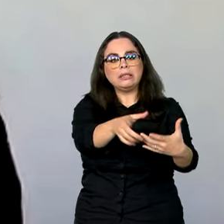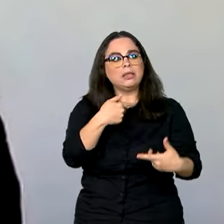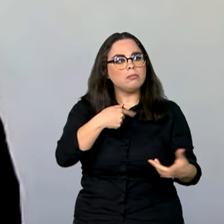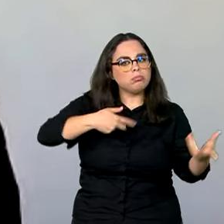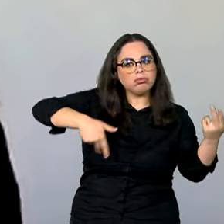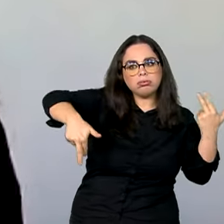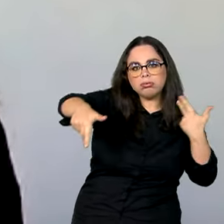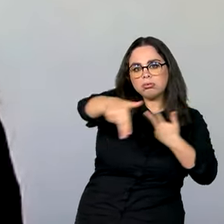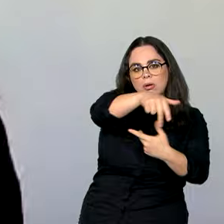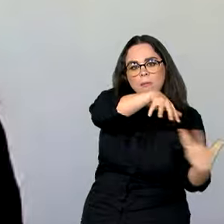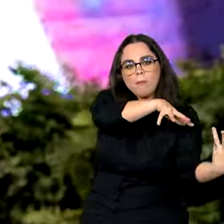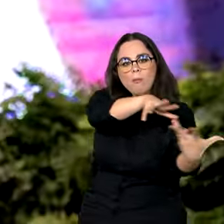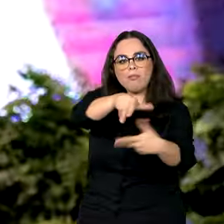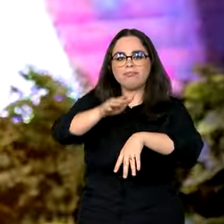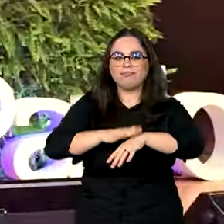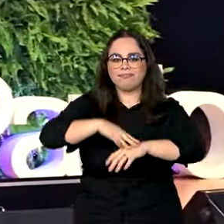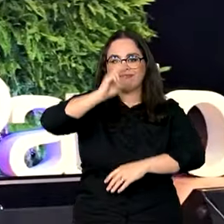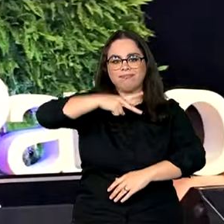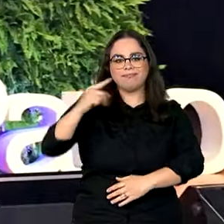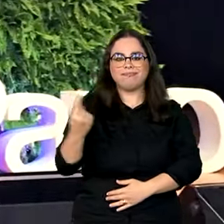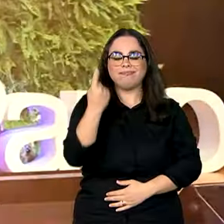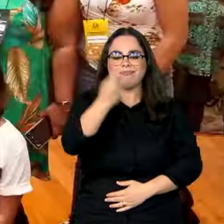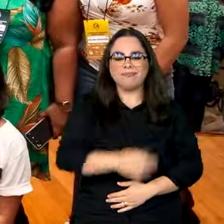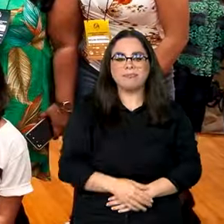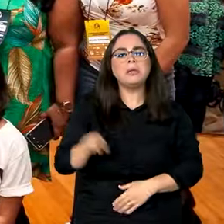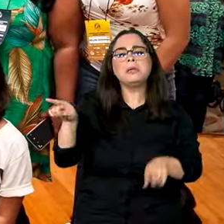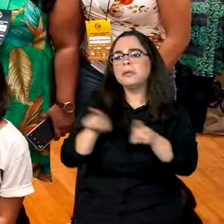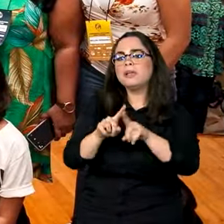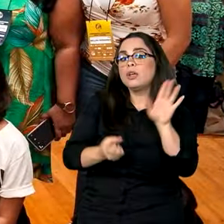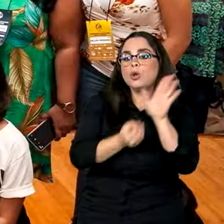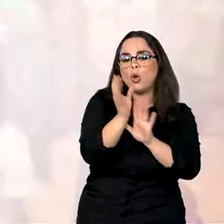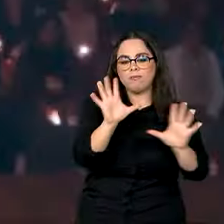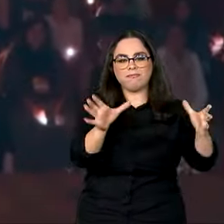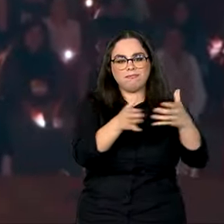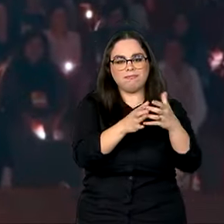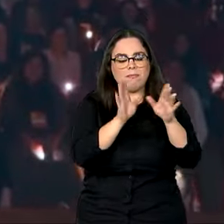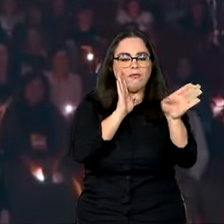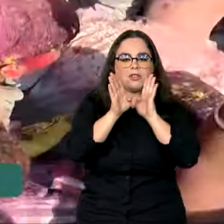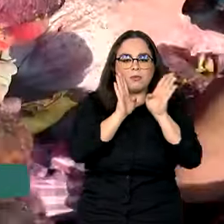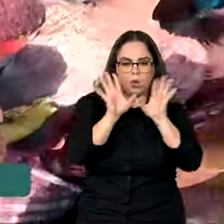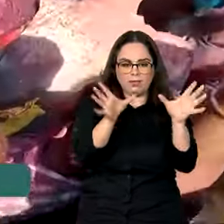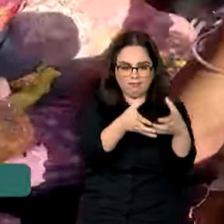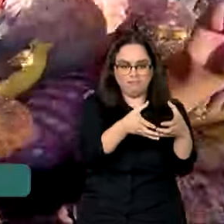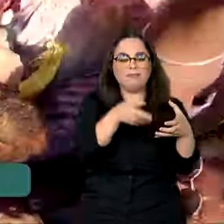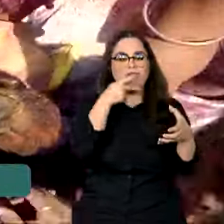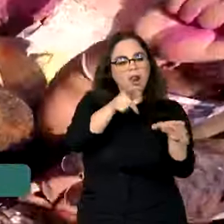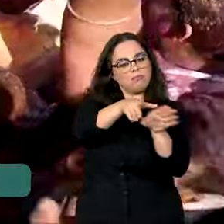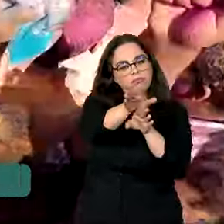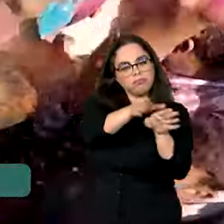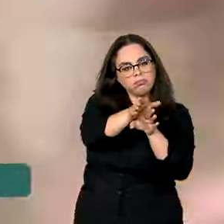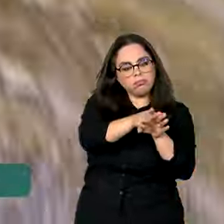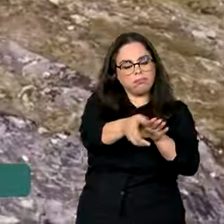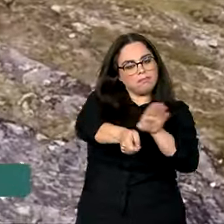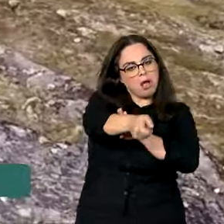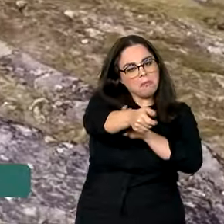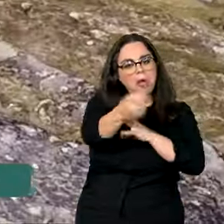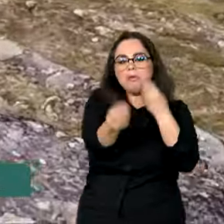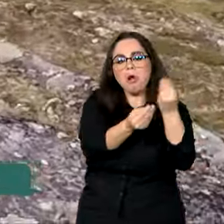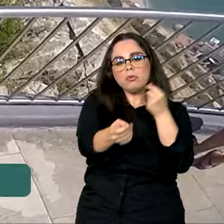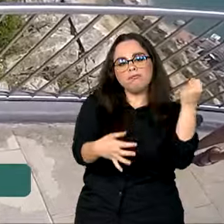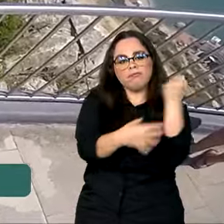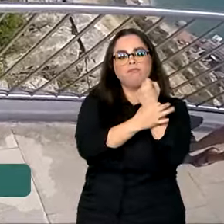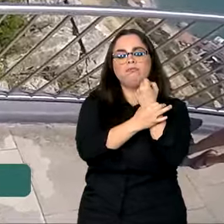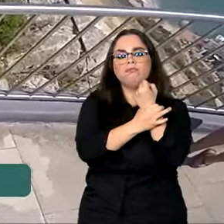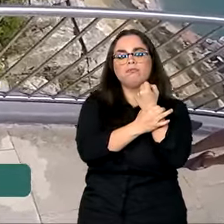circular pelo mundo sozinhas. Gilcimara também criou uma comunidade no Facebook que orienta e dá dicas de segurança